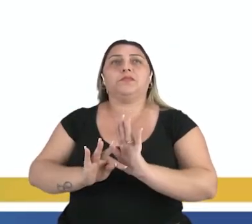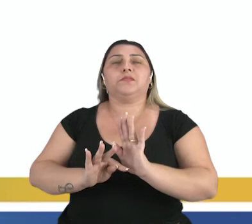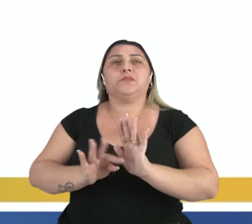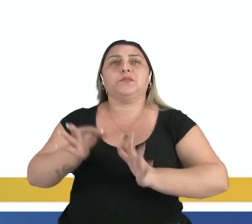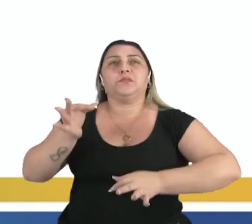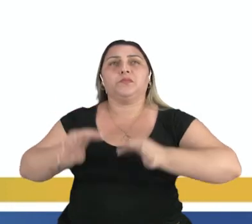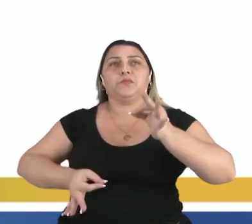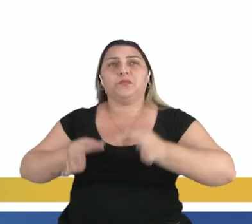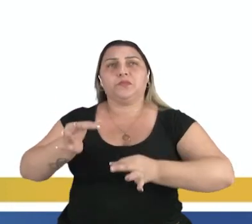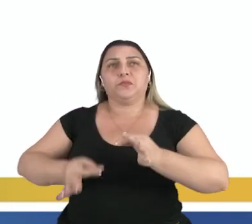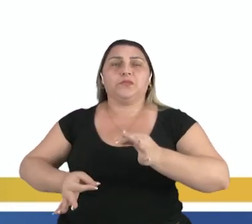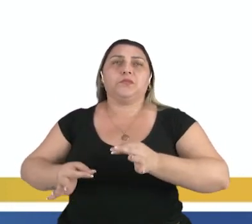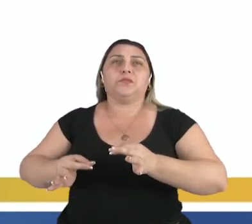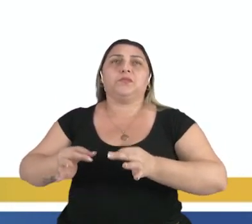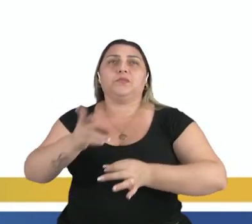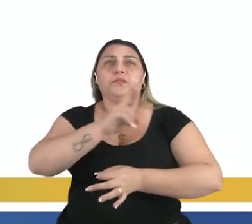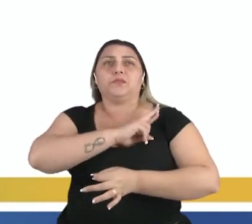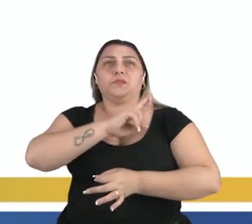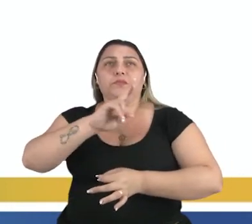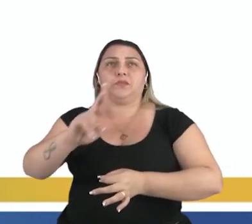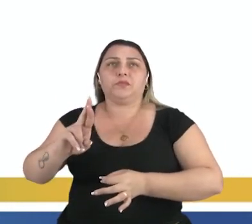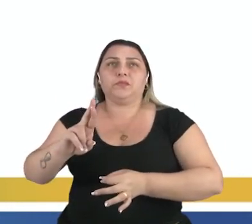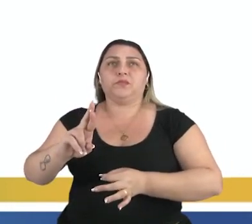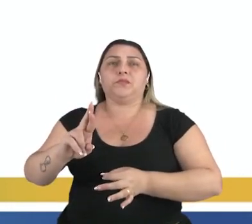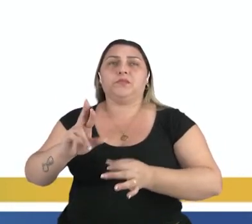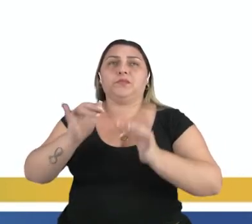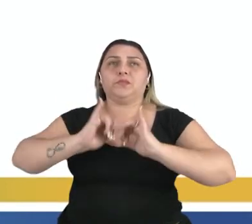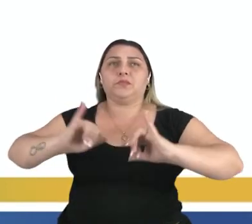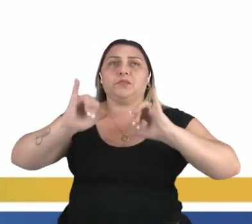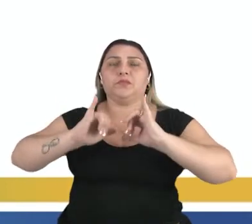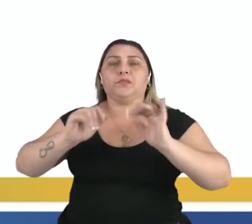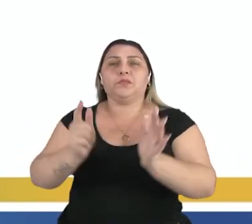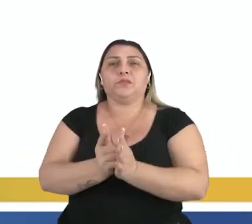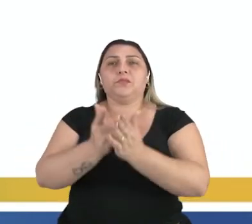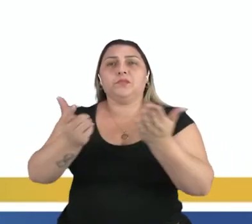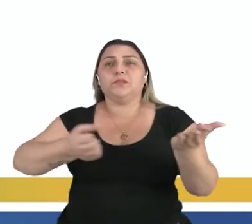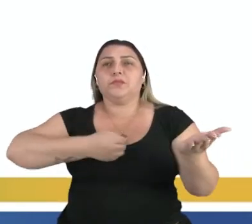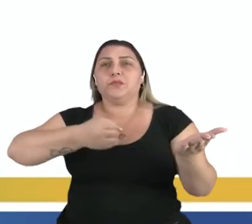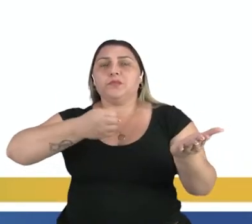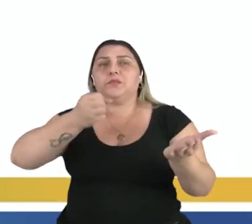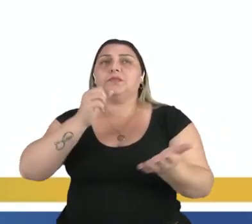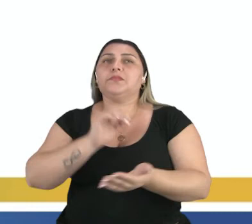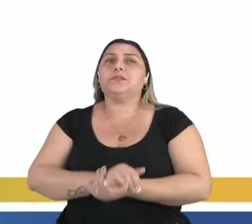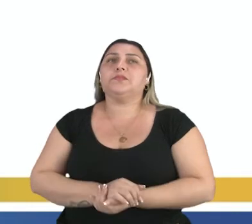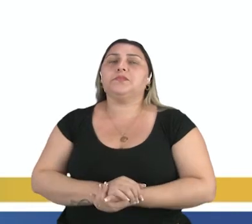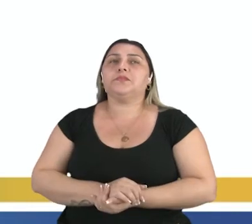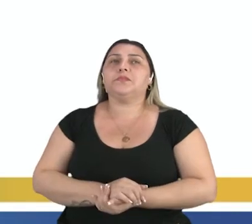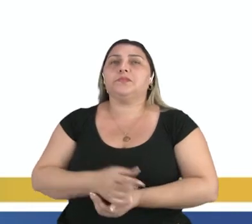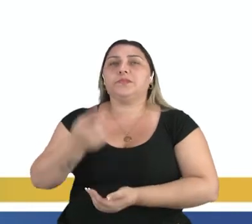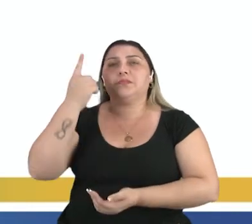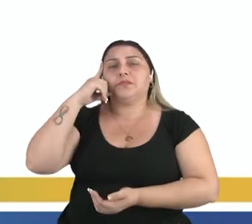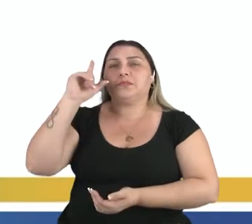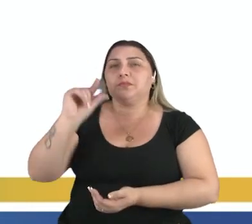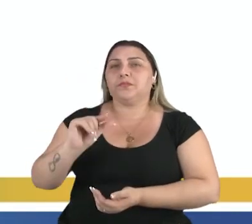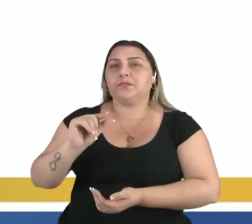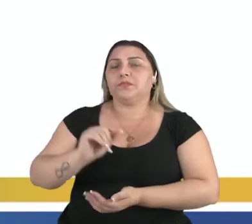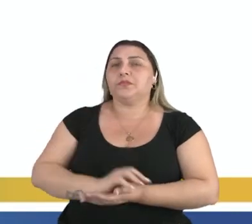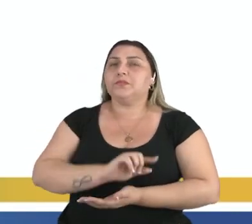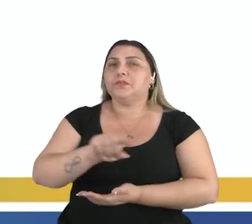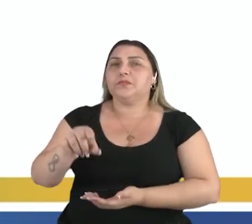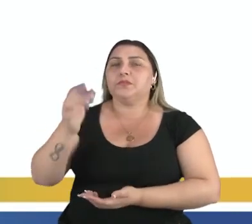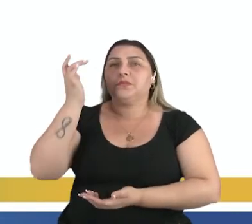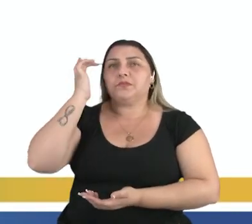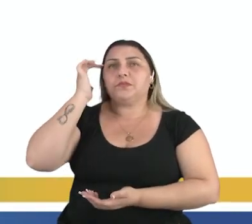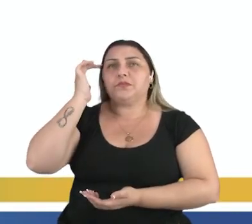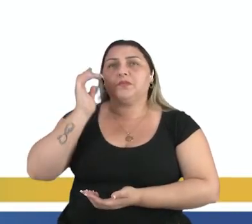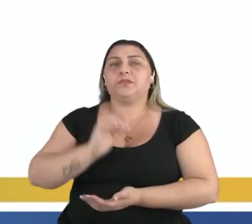de textos jurídicos, religiosos, publicitários ou jornalísticos. Pensem aí um pouquinho, o que vocês